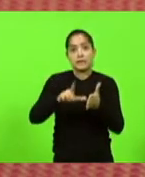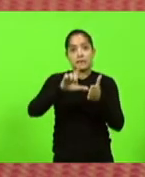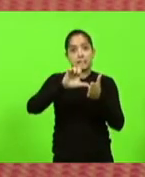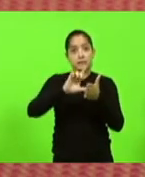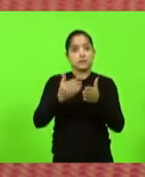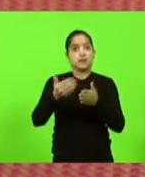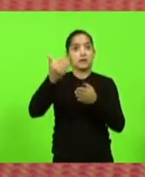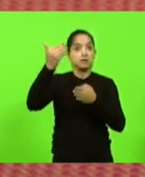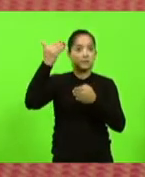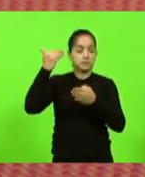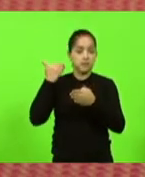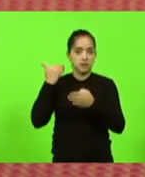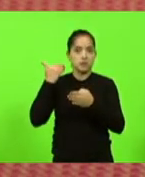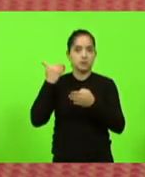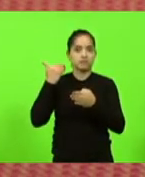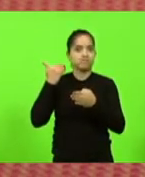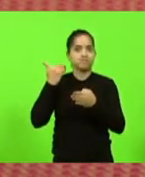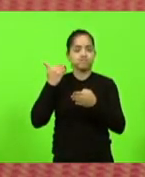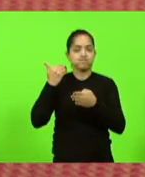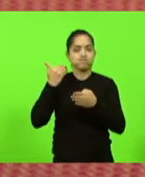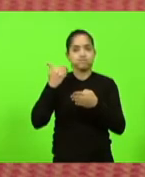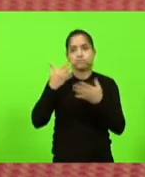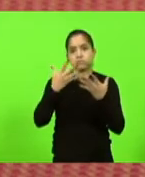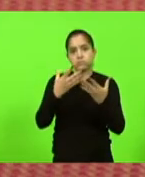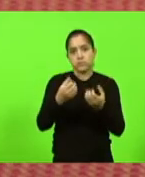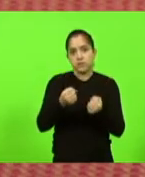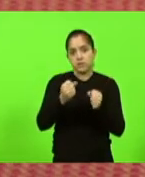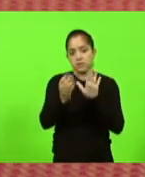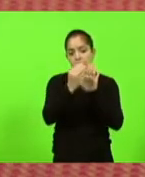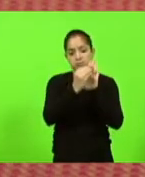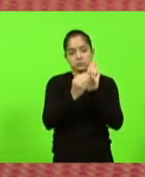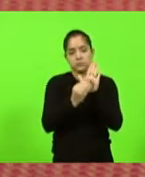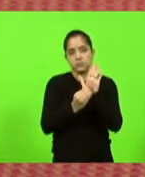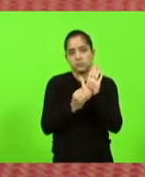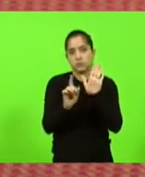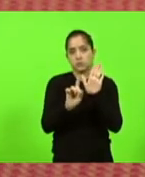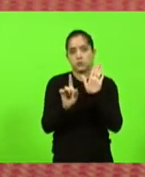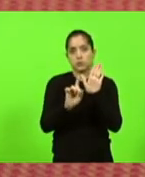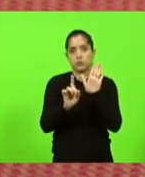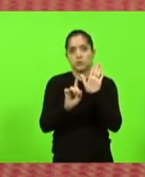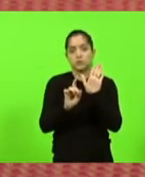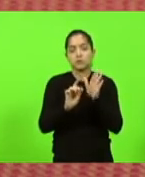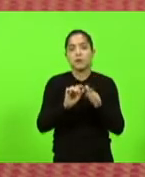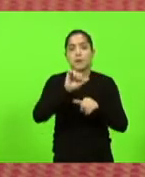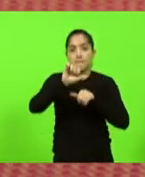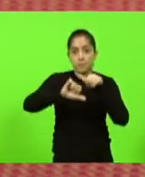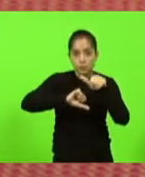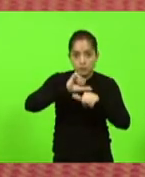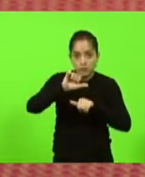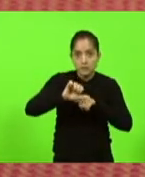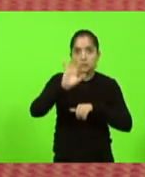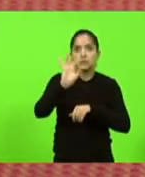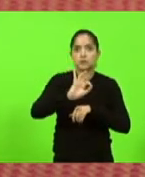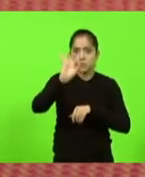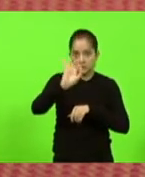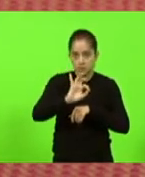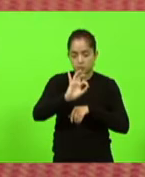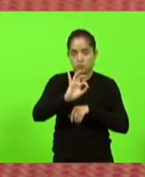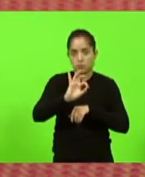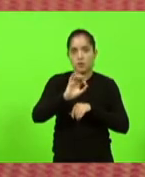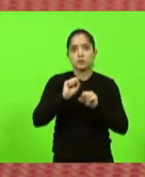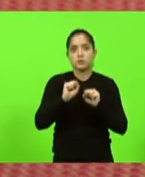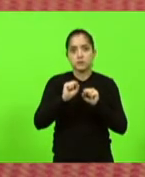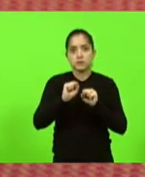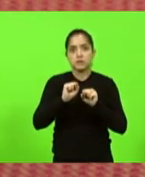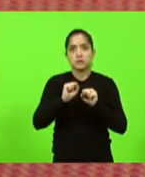o período anterior a março não está autorizado pelo CONFAS. Até a certo meritório mudança do percentual. Mas estender